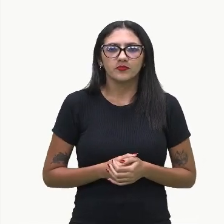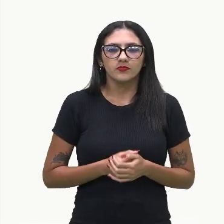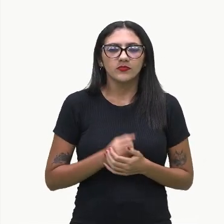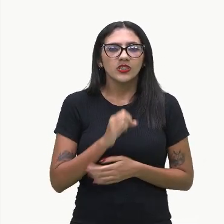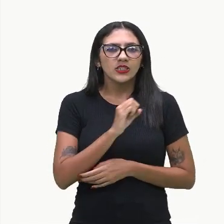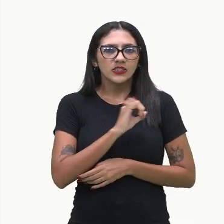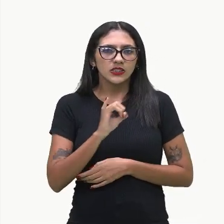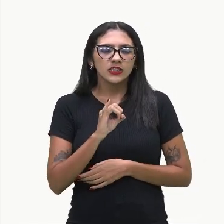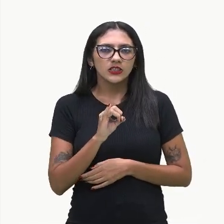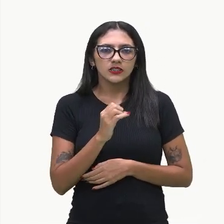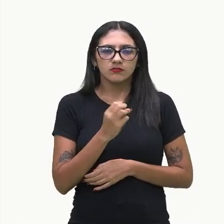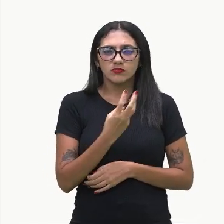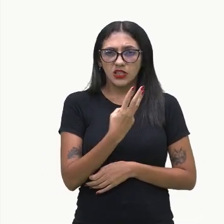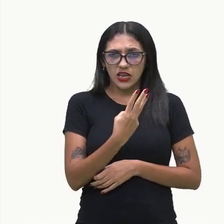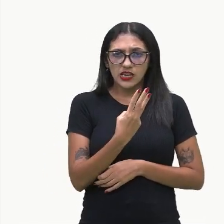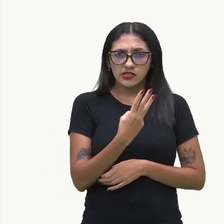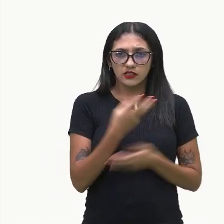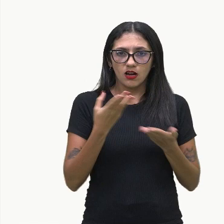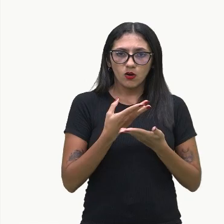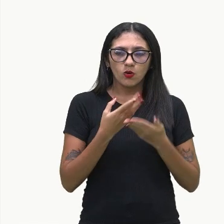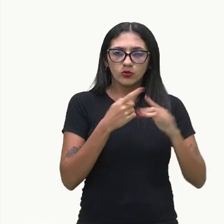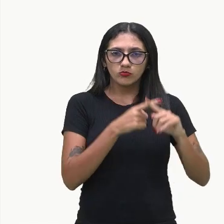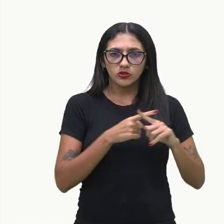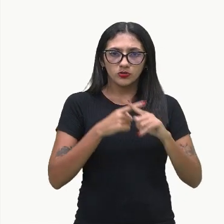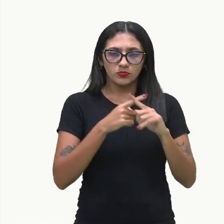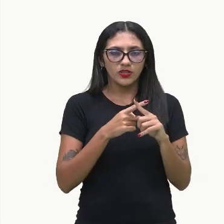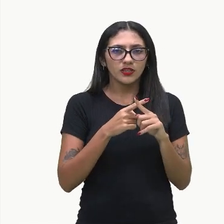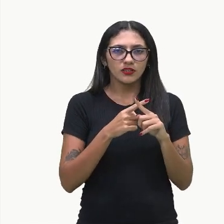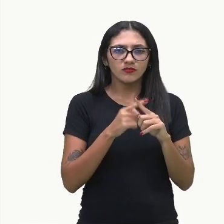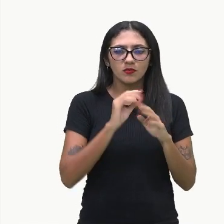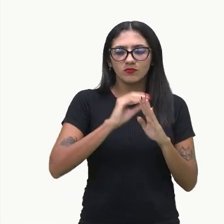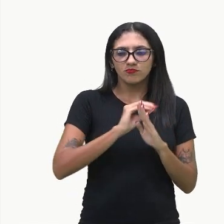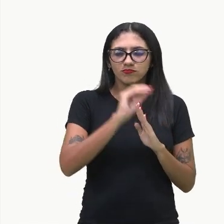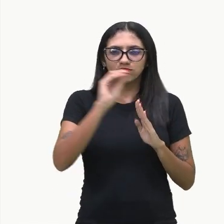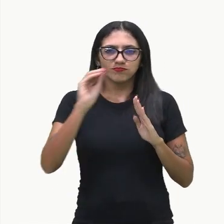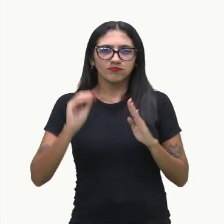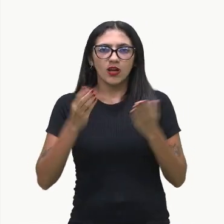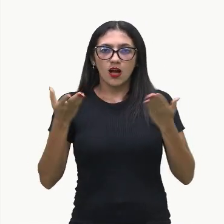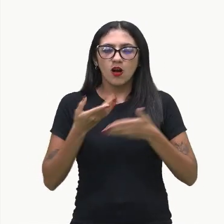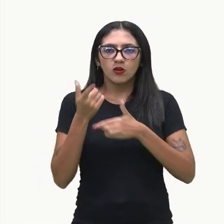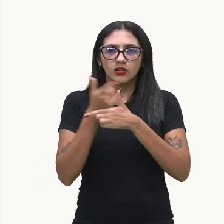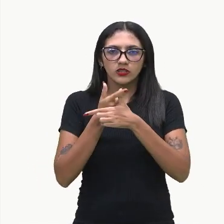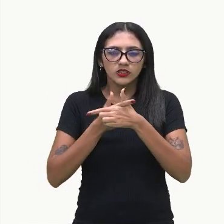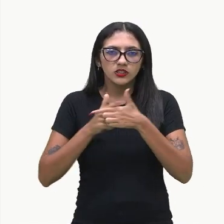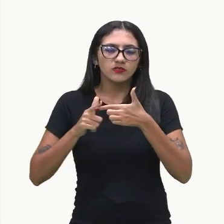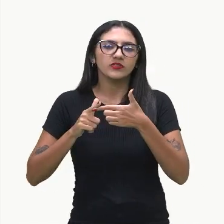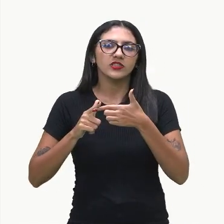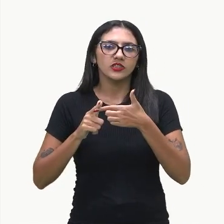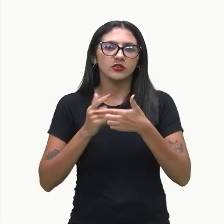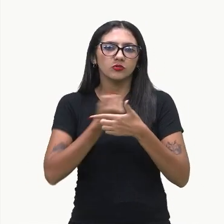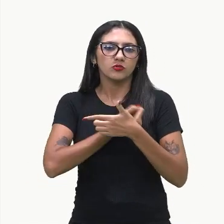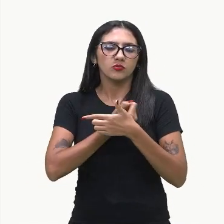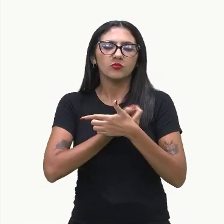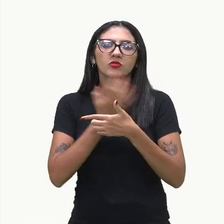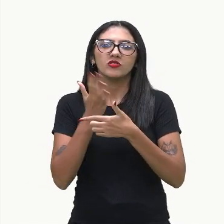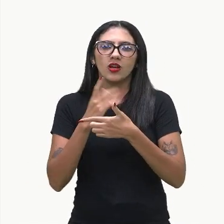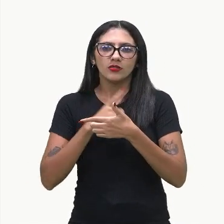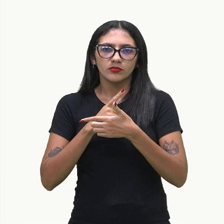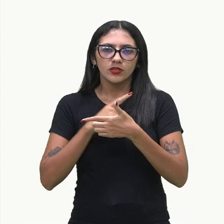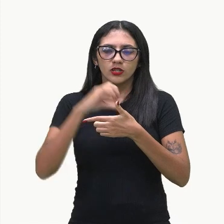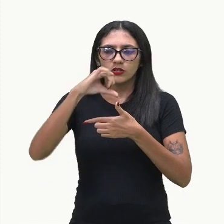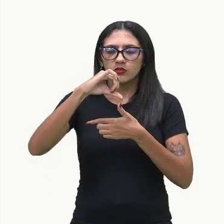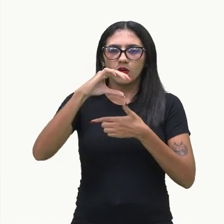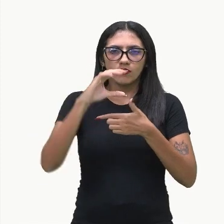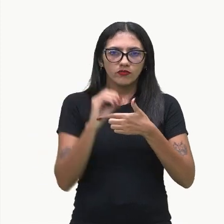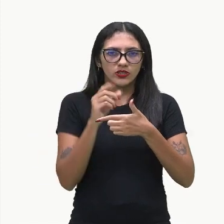está multiplicando, ele vai passar para o outro lado, dividindo o número que já se encontra lá. Por